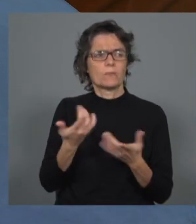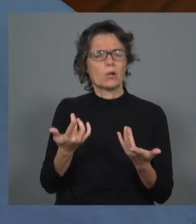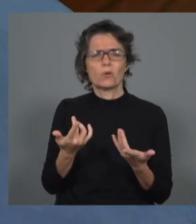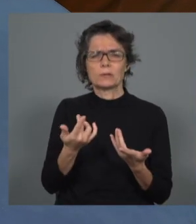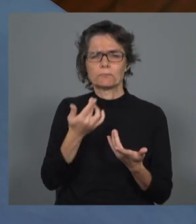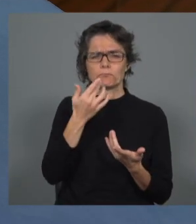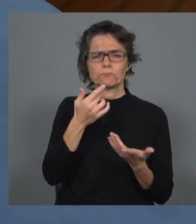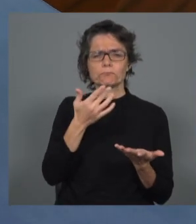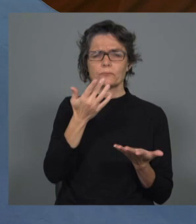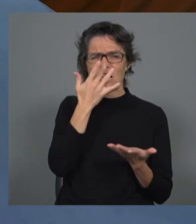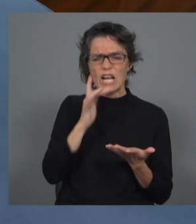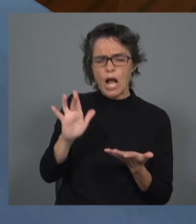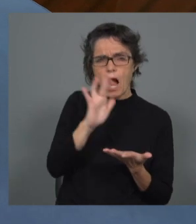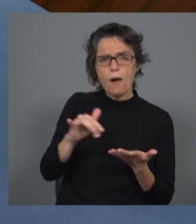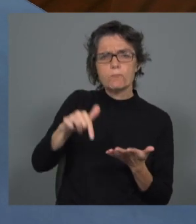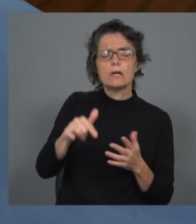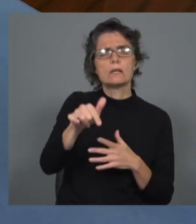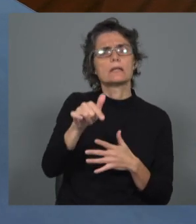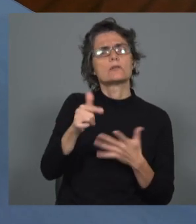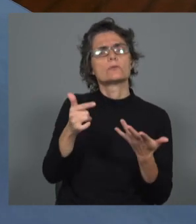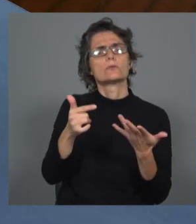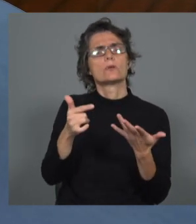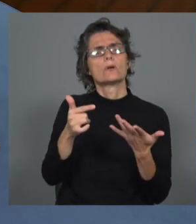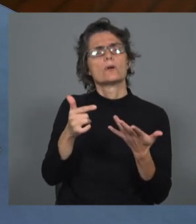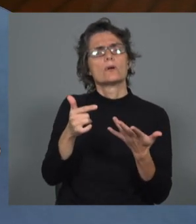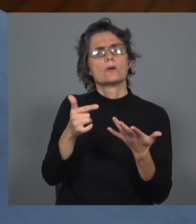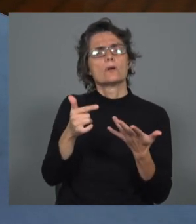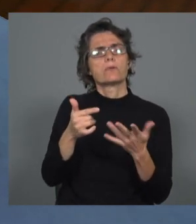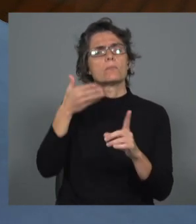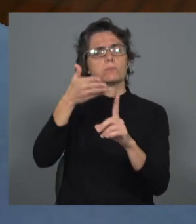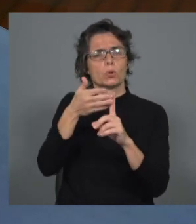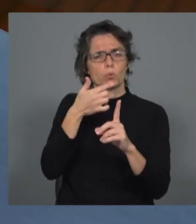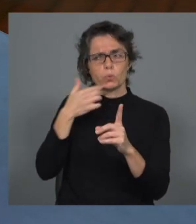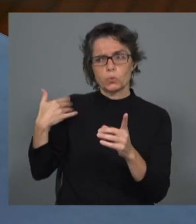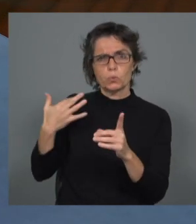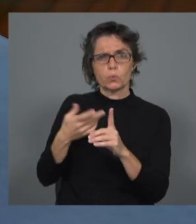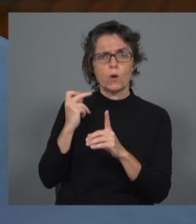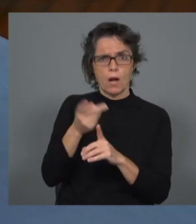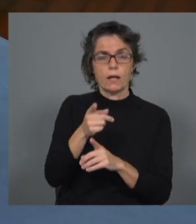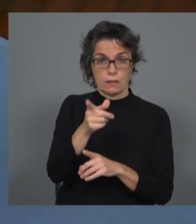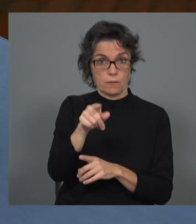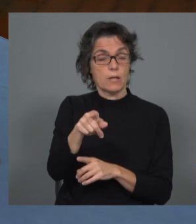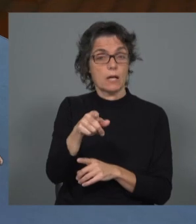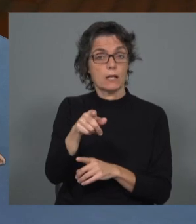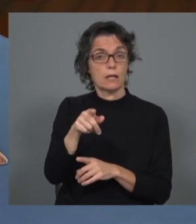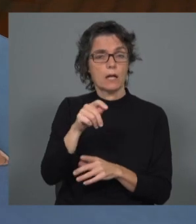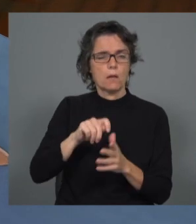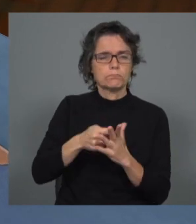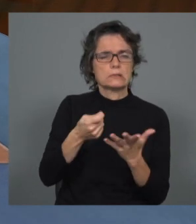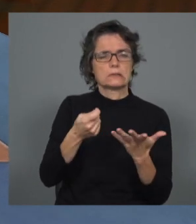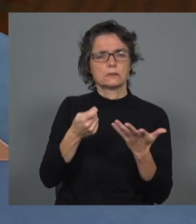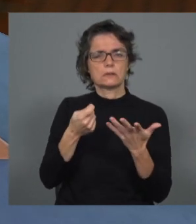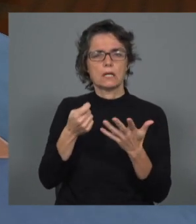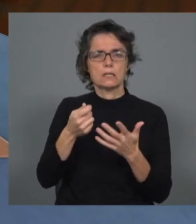foi missionário nos últimos anos, também aí muitos atropelos aos direitos humanos que eram denunciados pelos